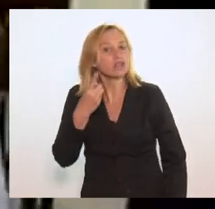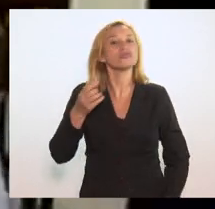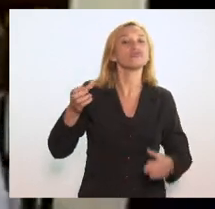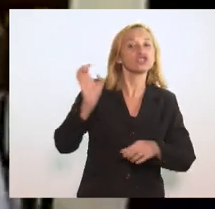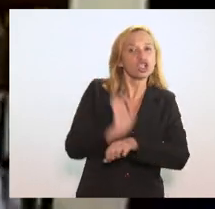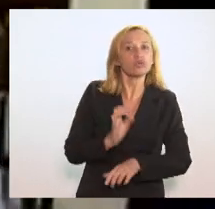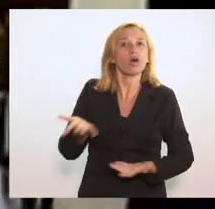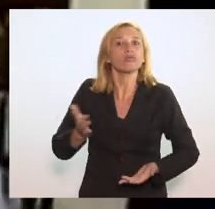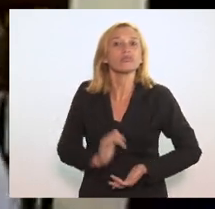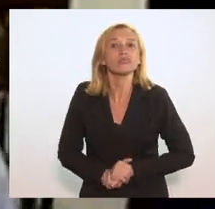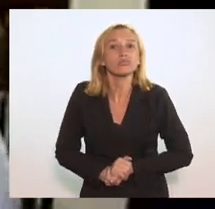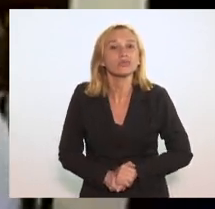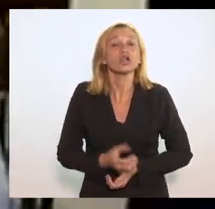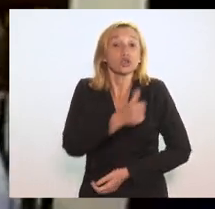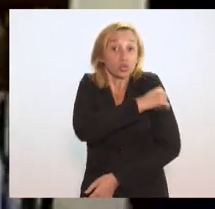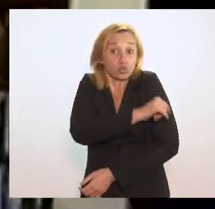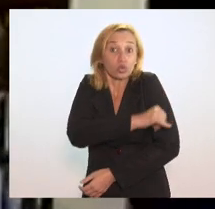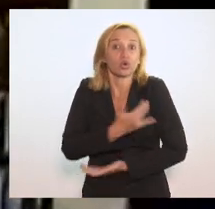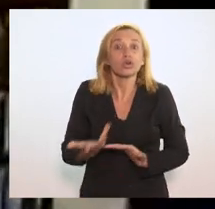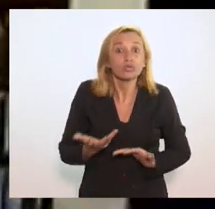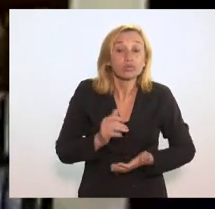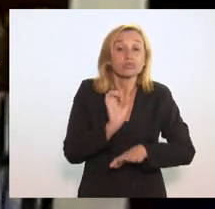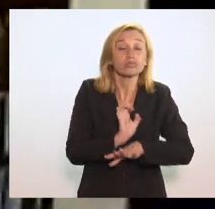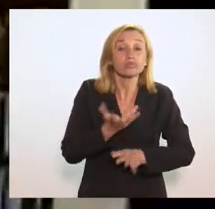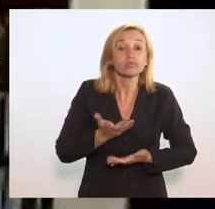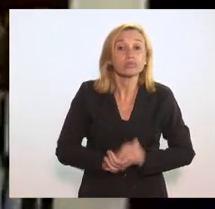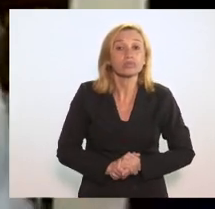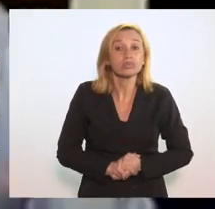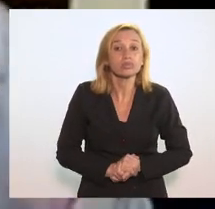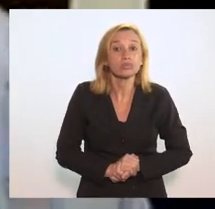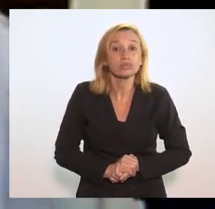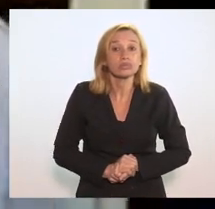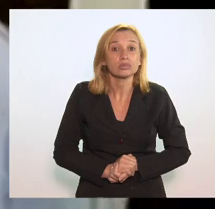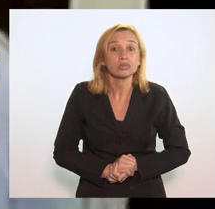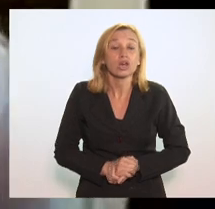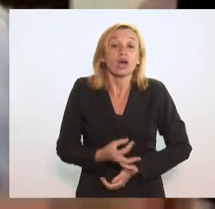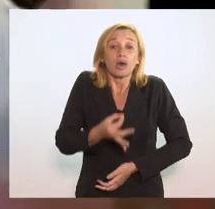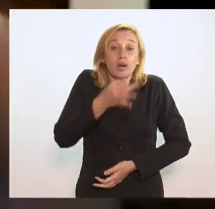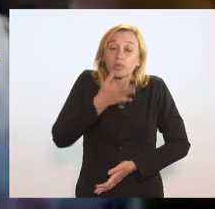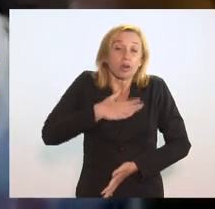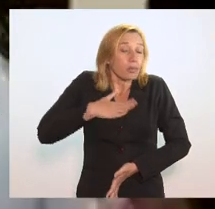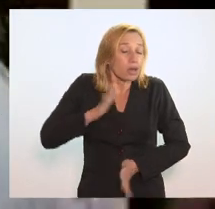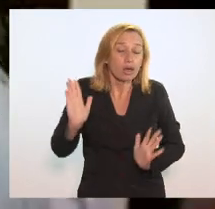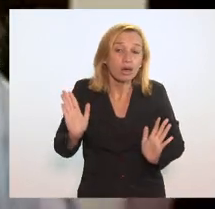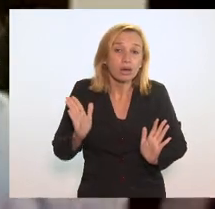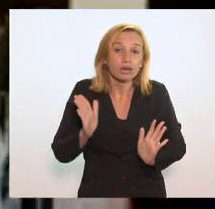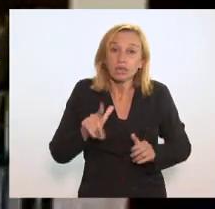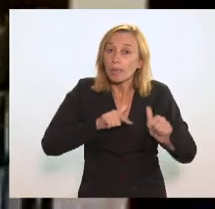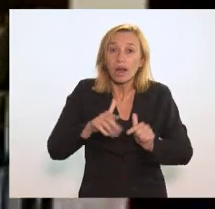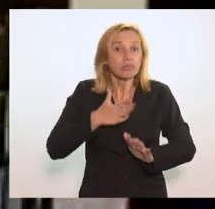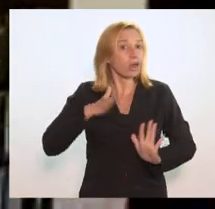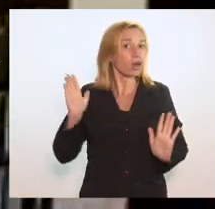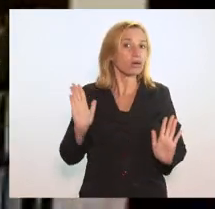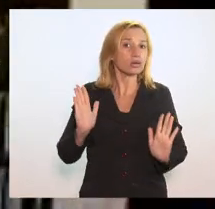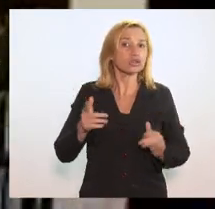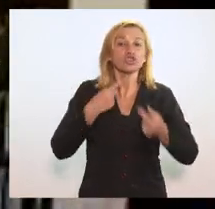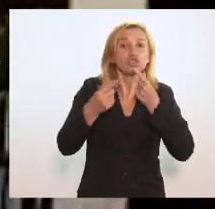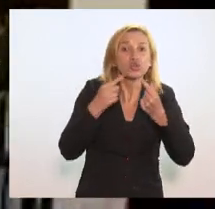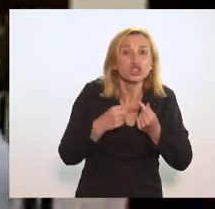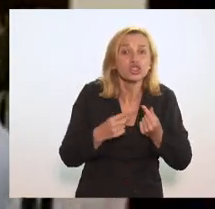estadual do Rio, do Estado do Rio de Janeiro, é prerrogativa e dever meu estar